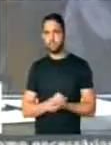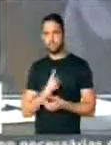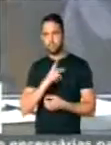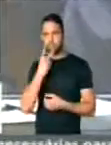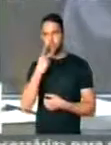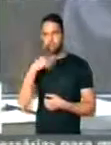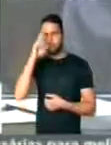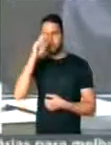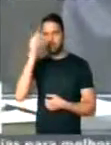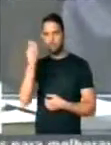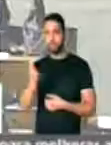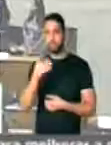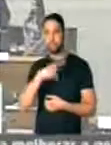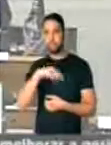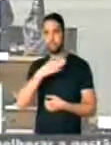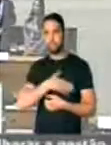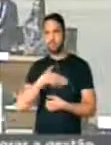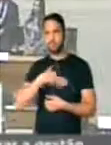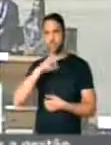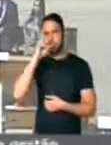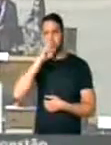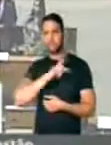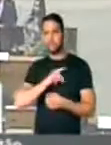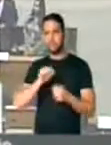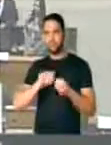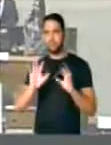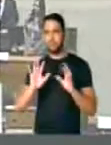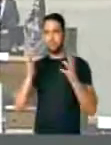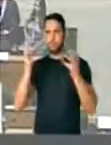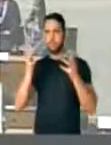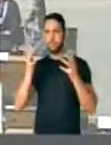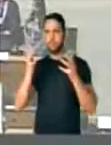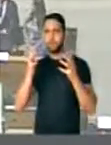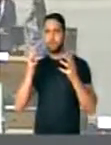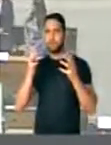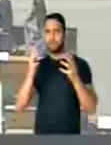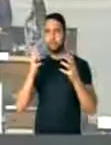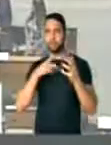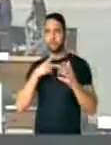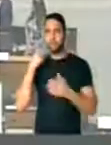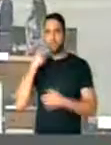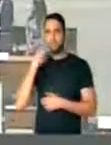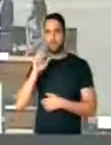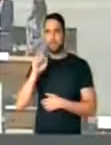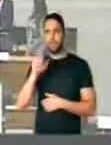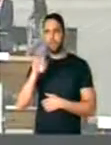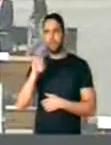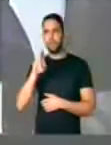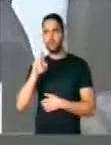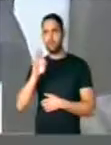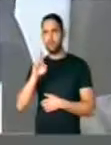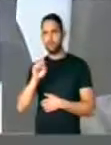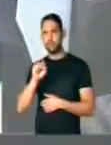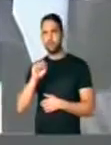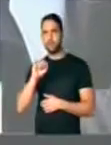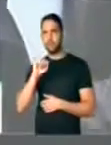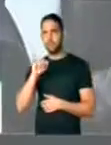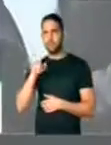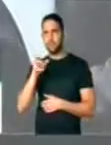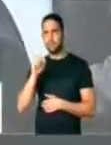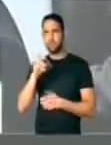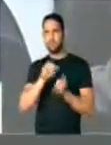Senhor presidente, gostaria de prestar uma homenagem ao vereador Aristóteles de